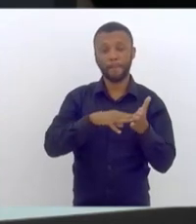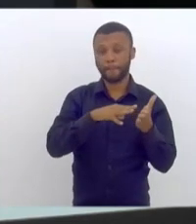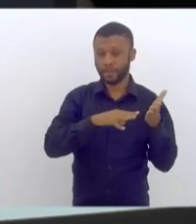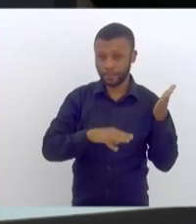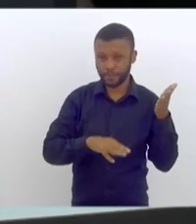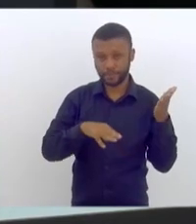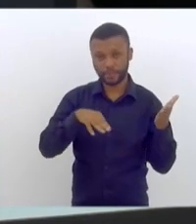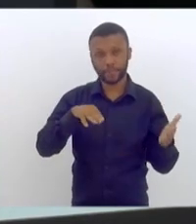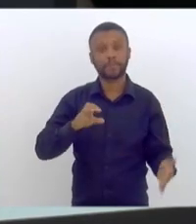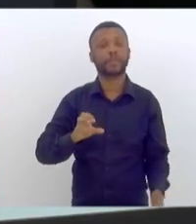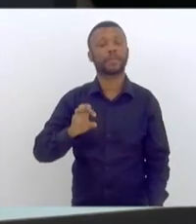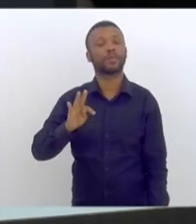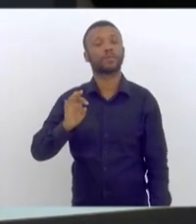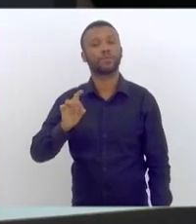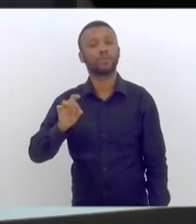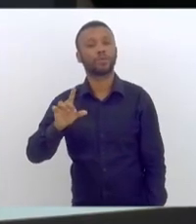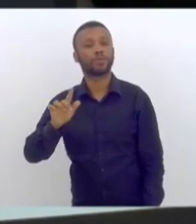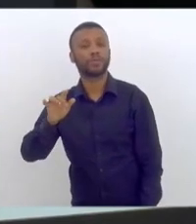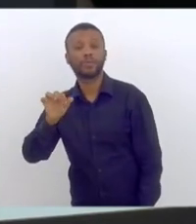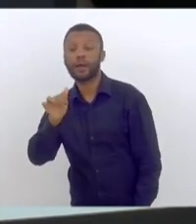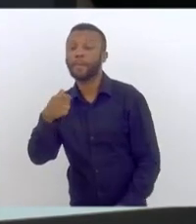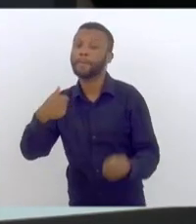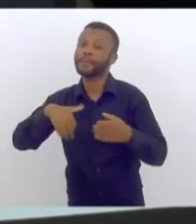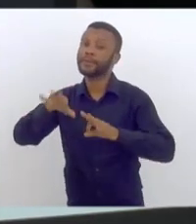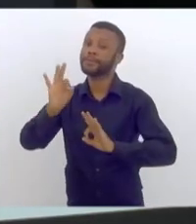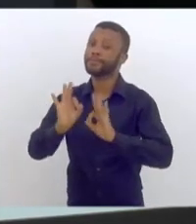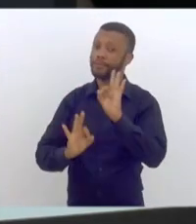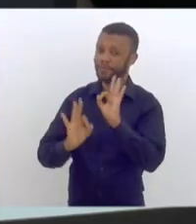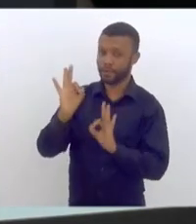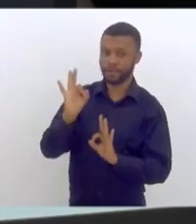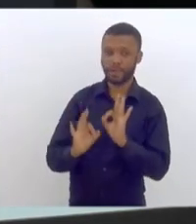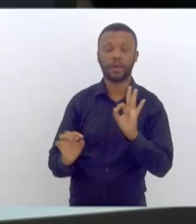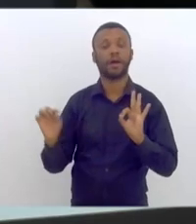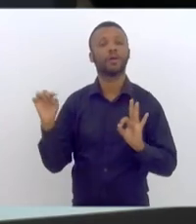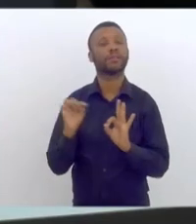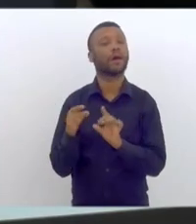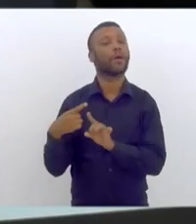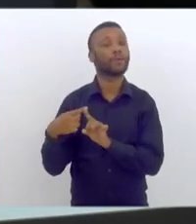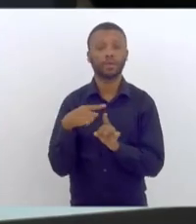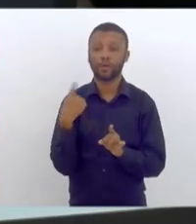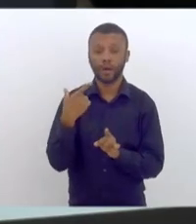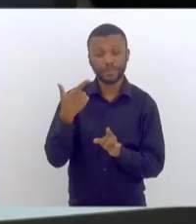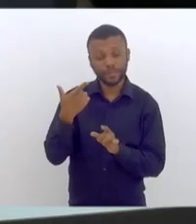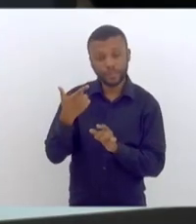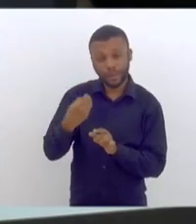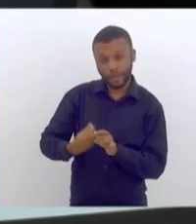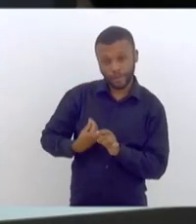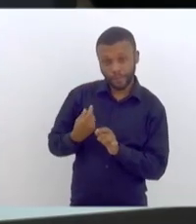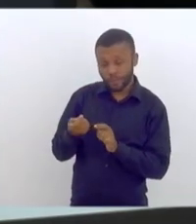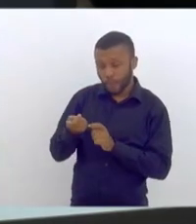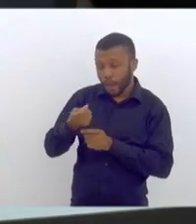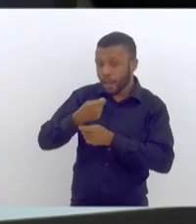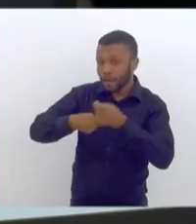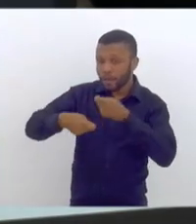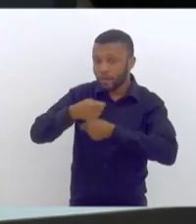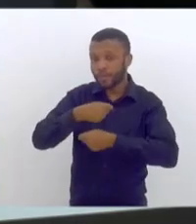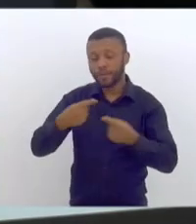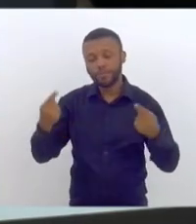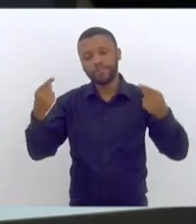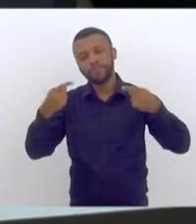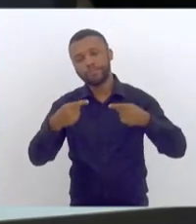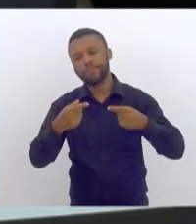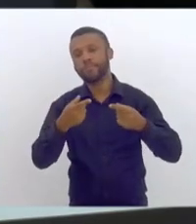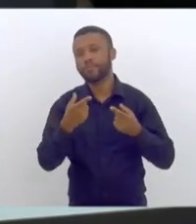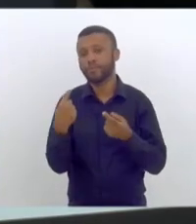vai ter que ser bem elaborada porque é afinal de contas a gente vive numa economia de mercado e a gente pode